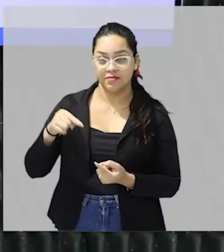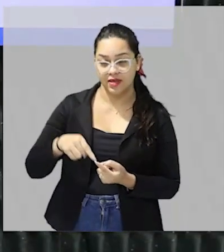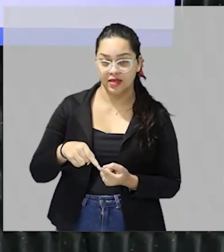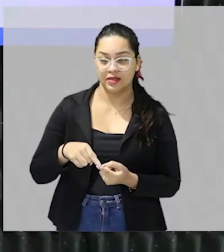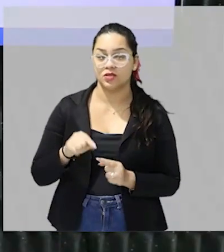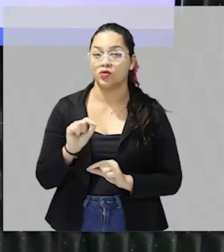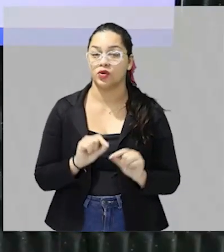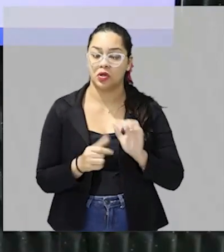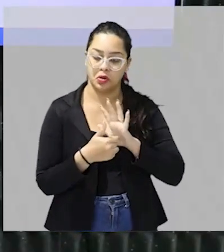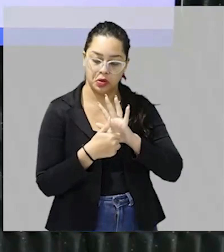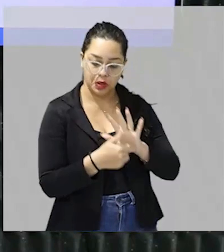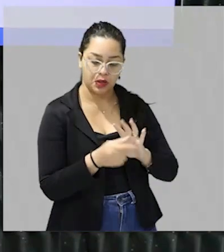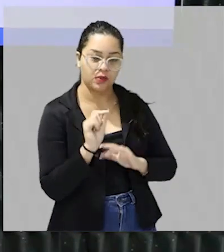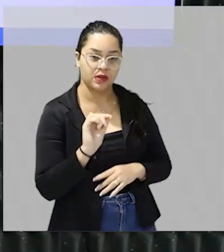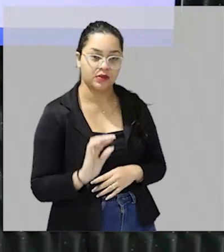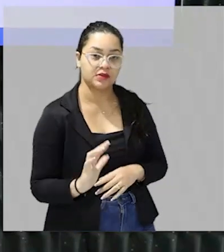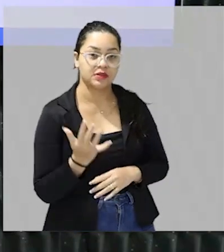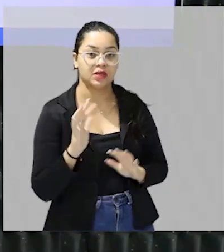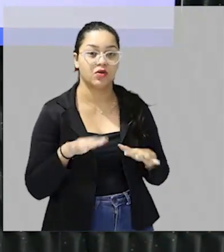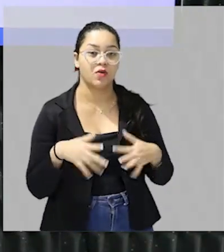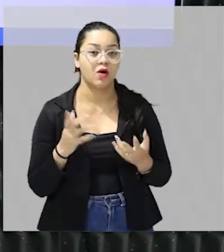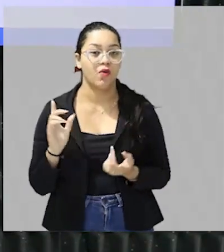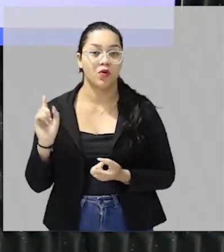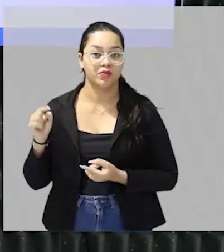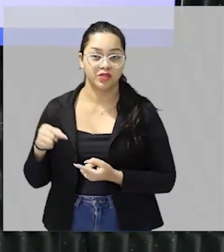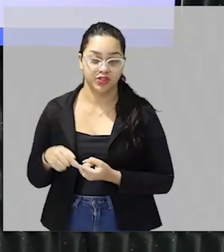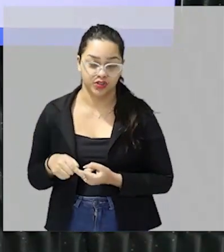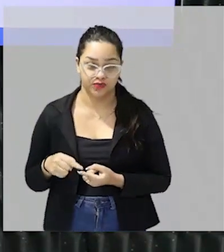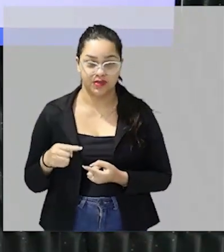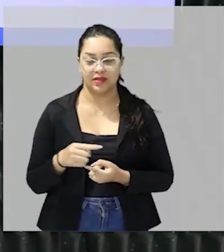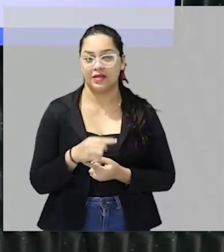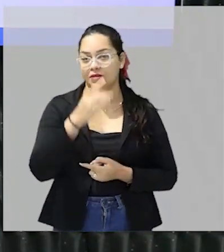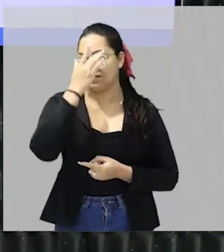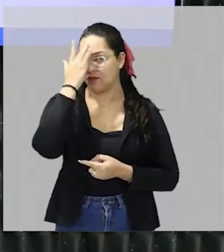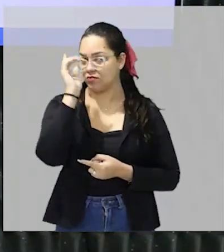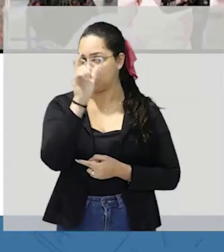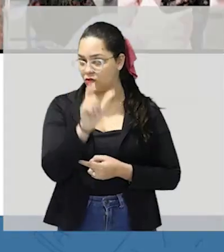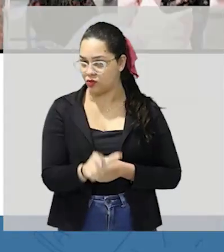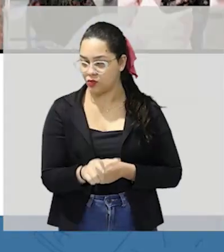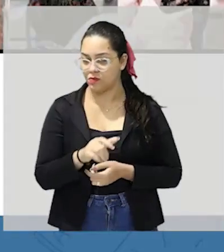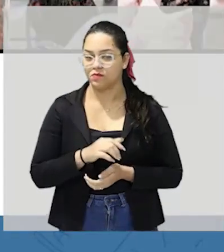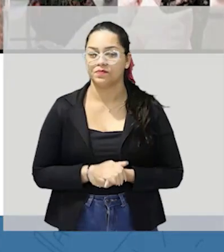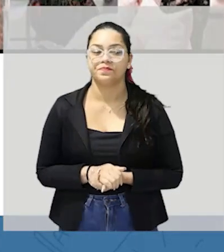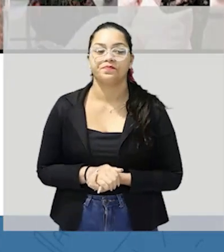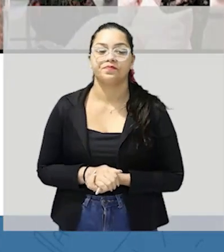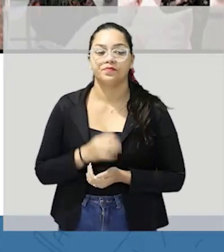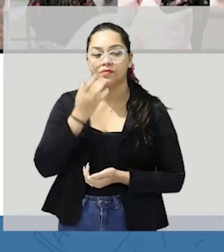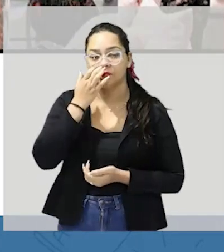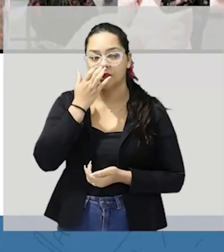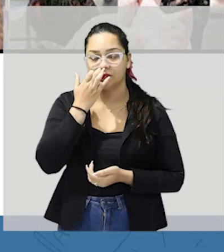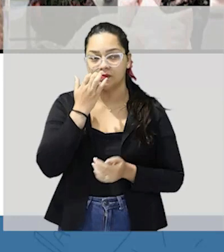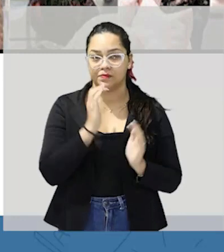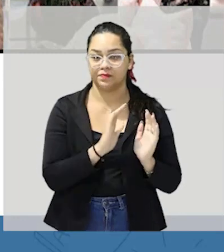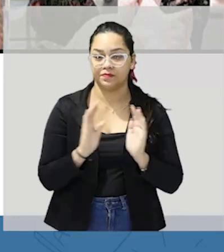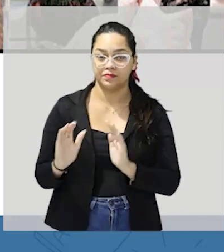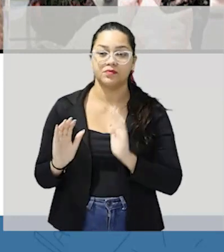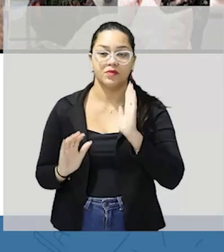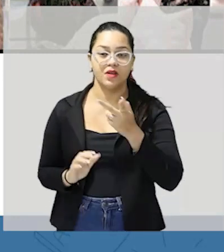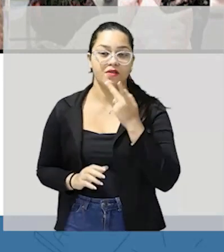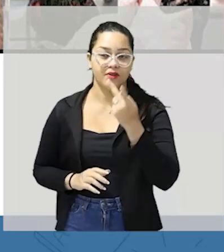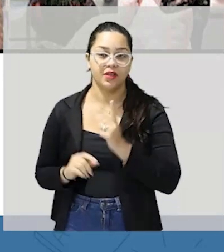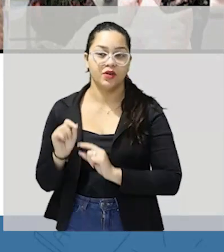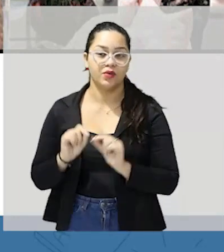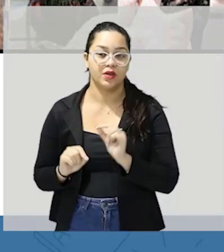Será colocado o que será feito, qual é o objetivo daquele indivíduo. Na periodização, a periodização eu falei para